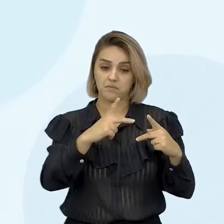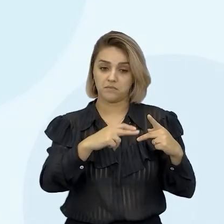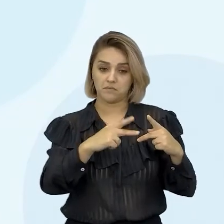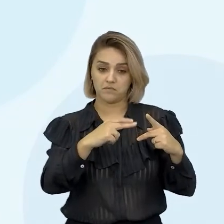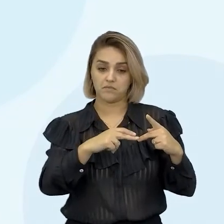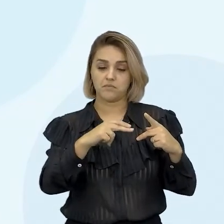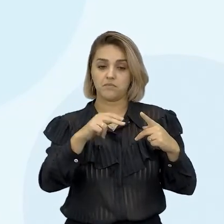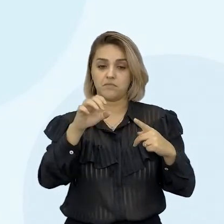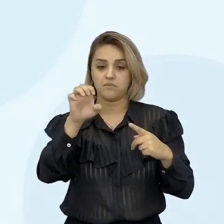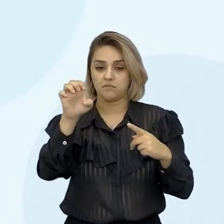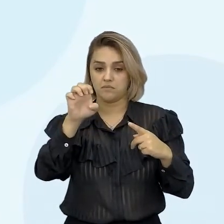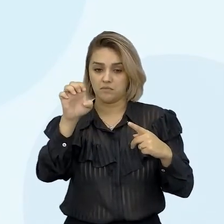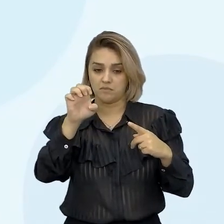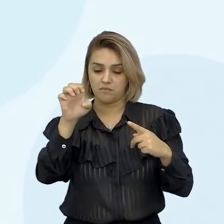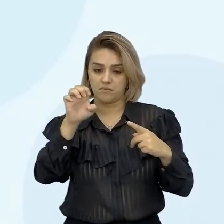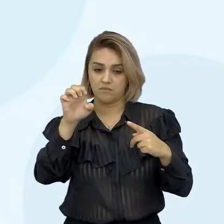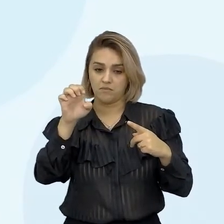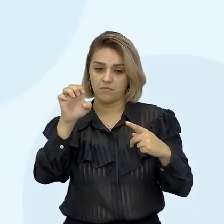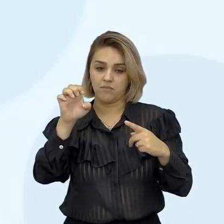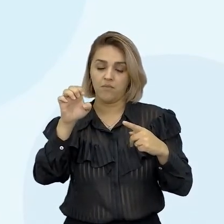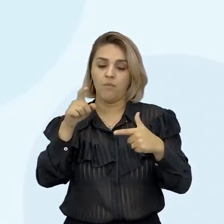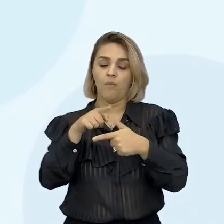a energia